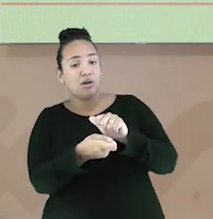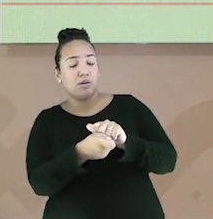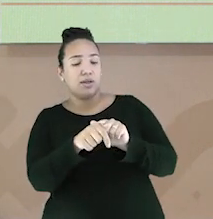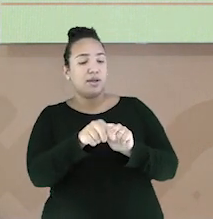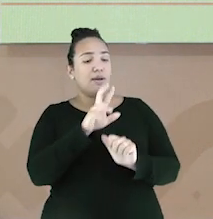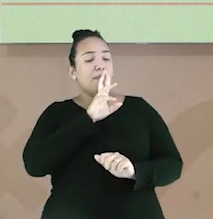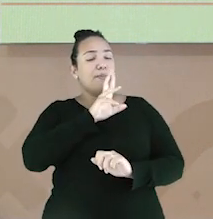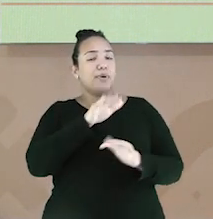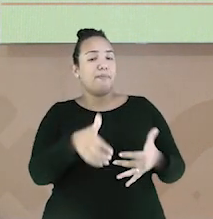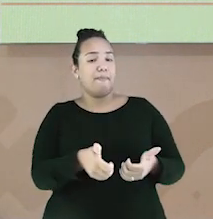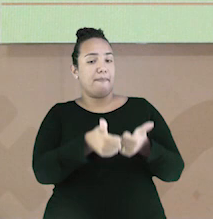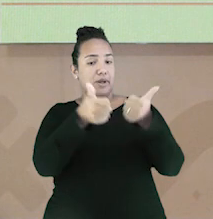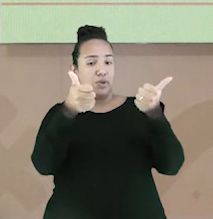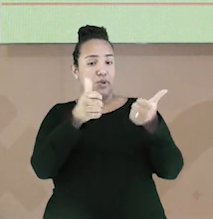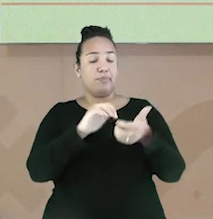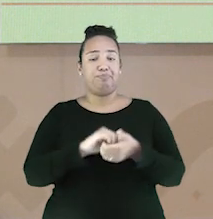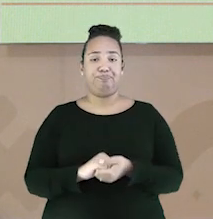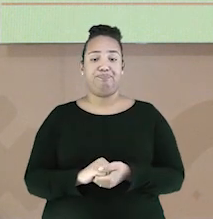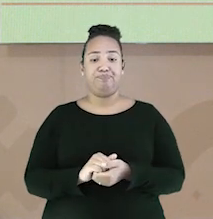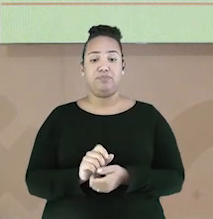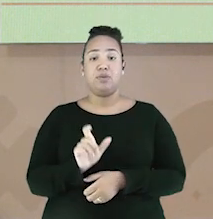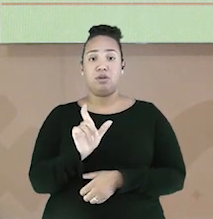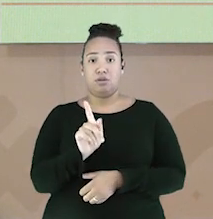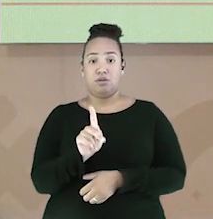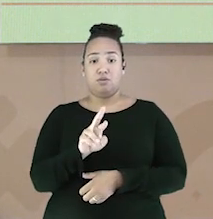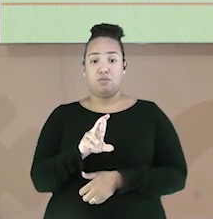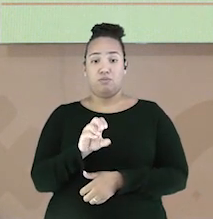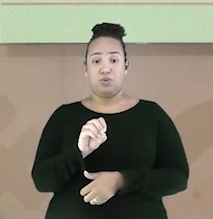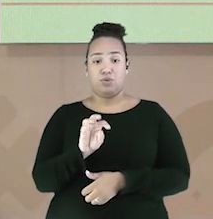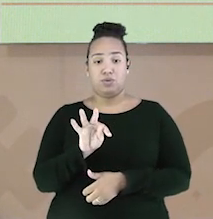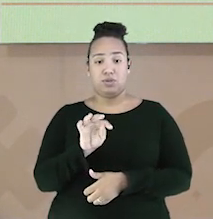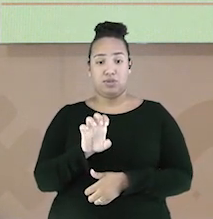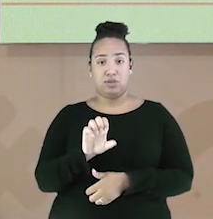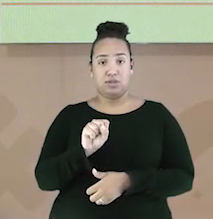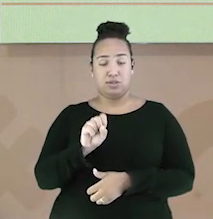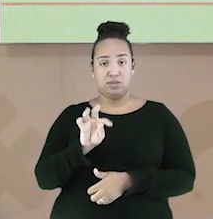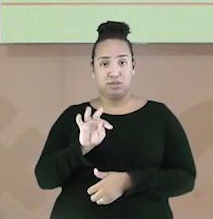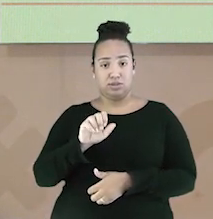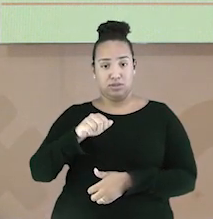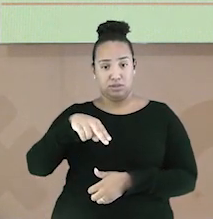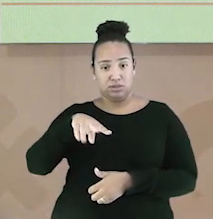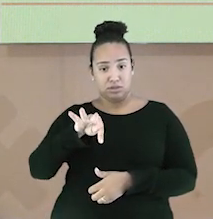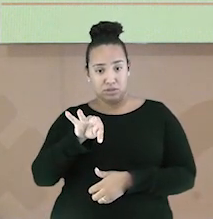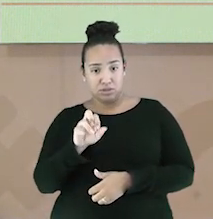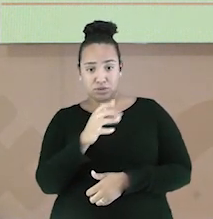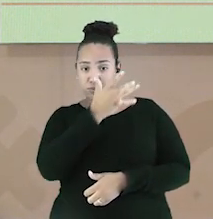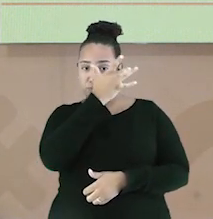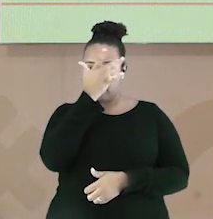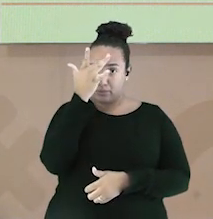e obtenção de melhores resultados. Protestante significa pessoa que segue